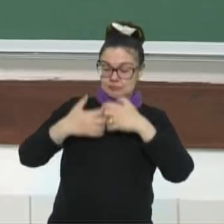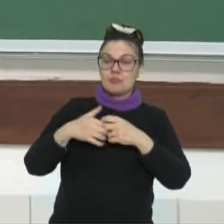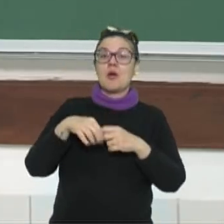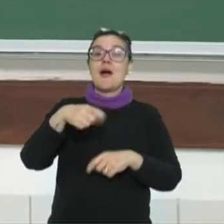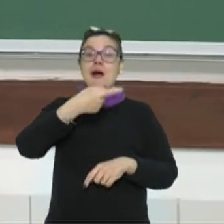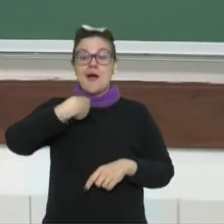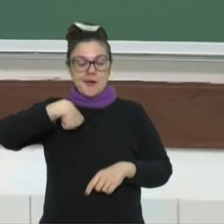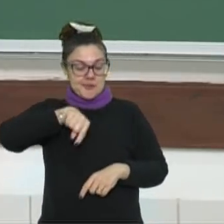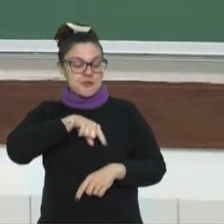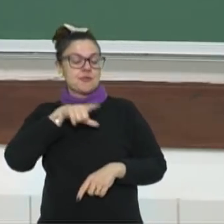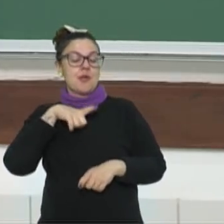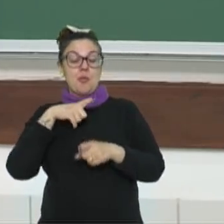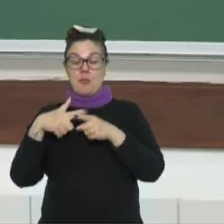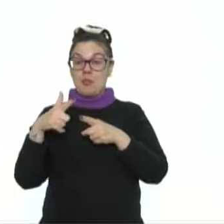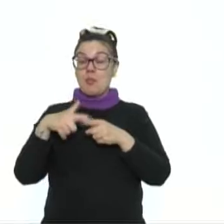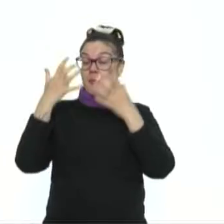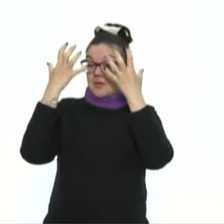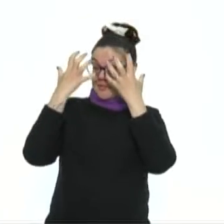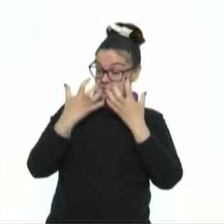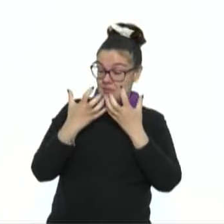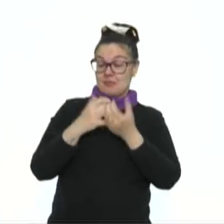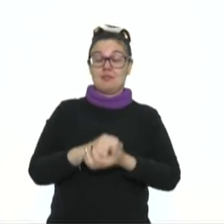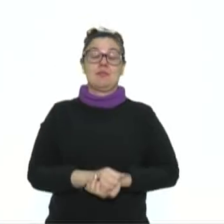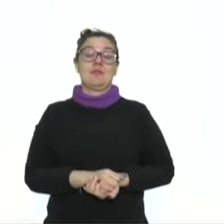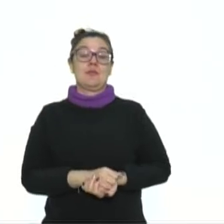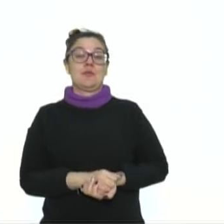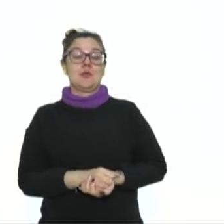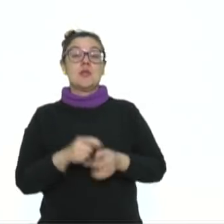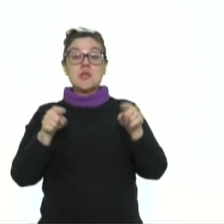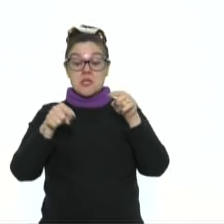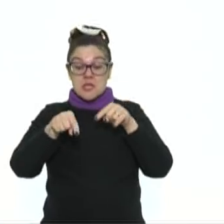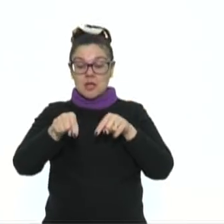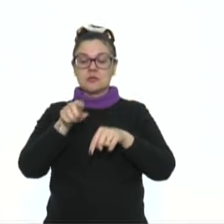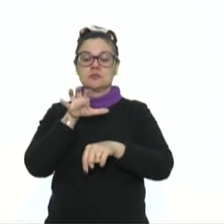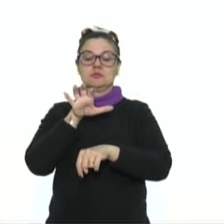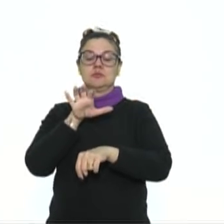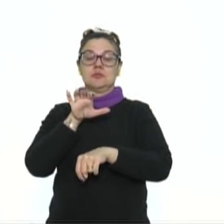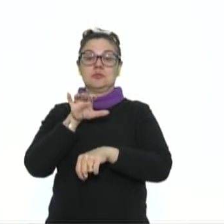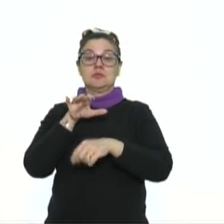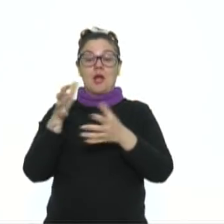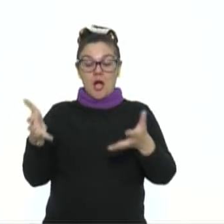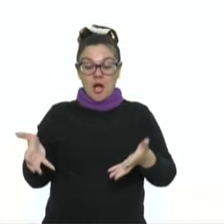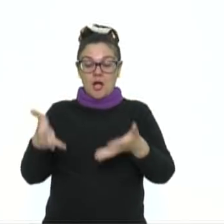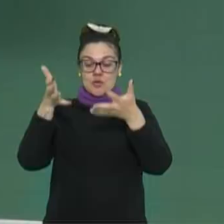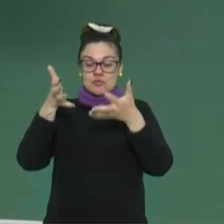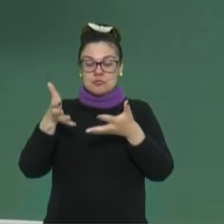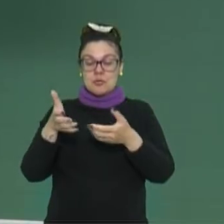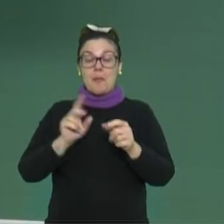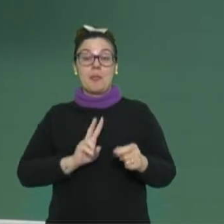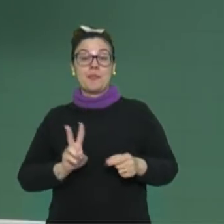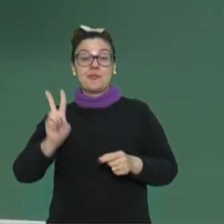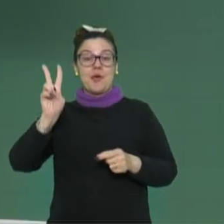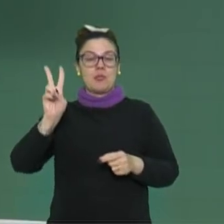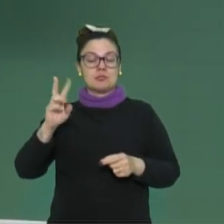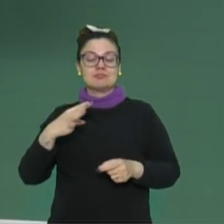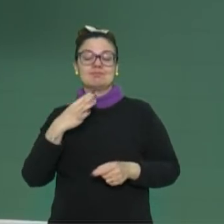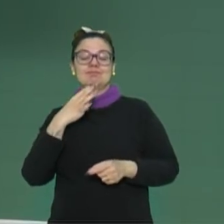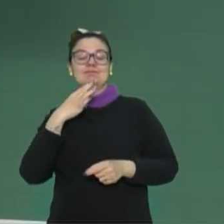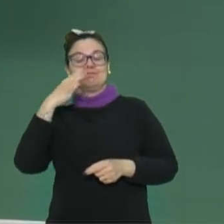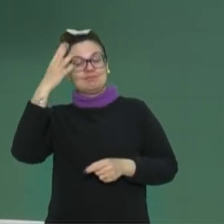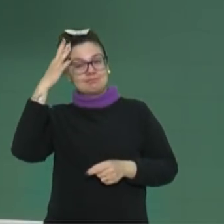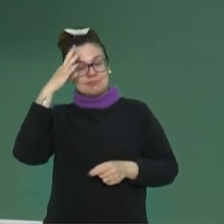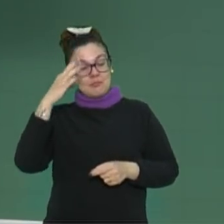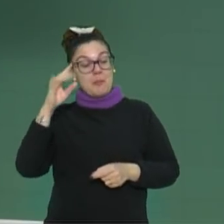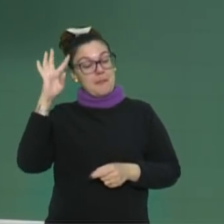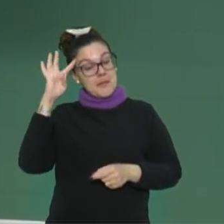nós temos problemas concretos e que isso nos ajuda a pensar e definir os nossos valores e principalmente